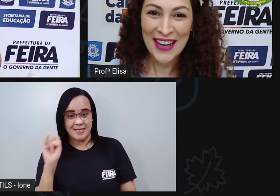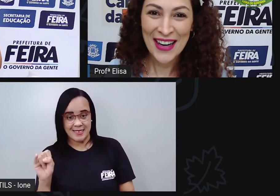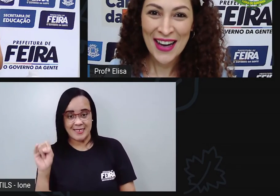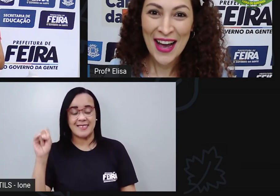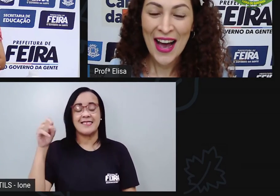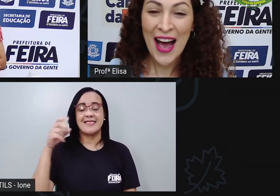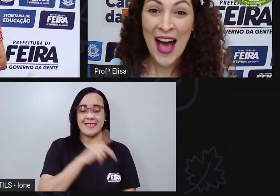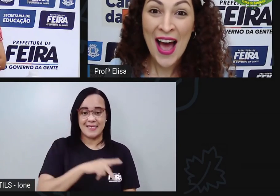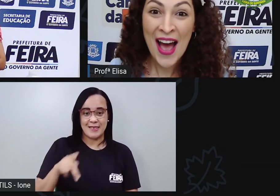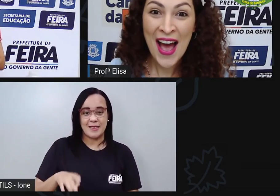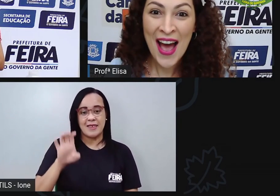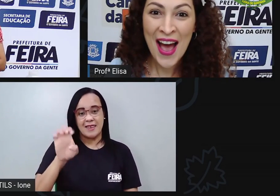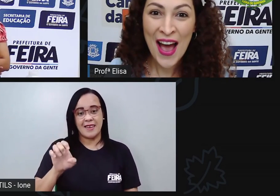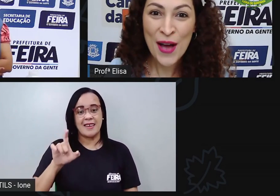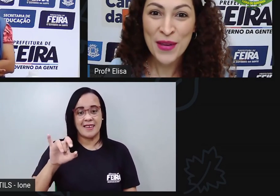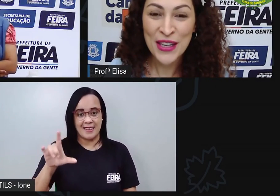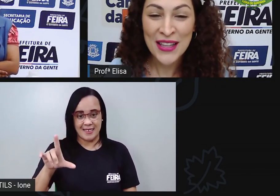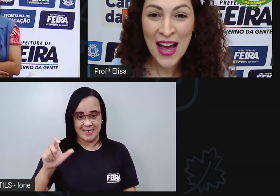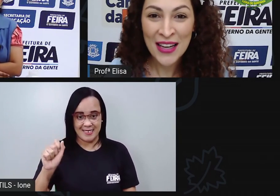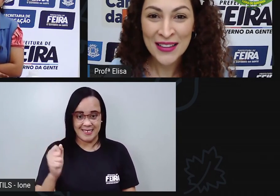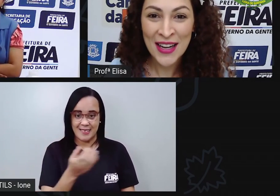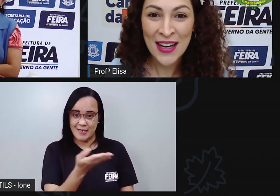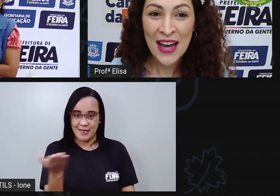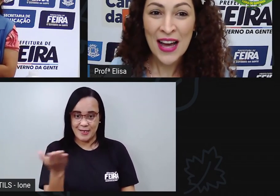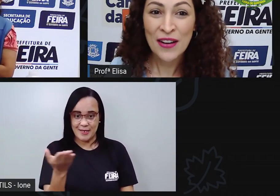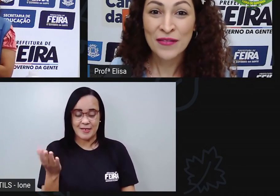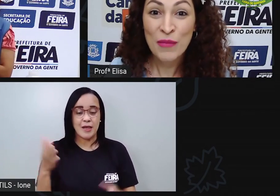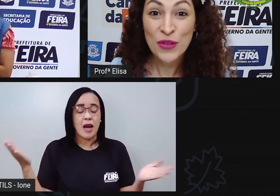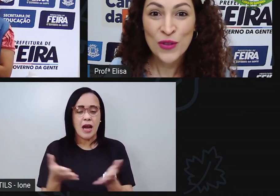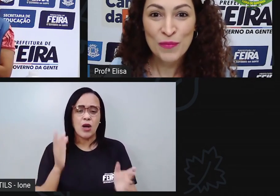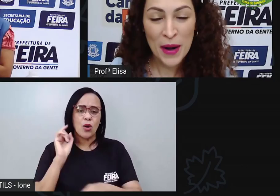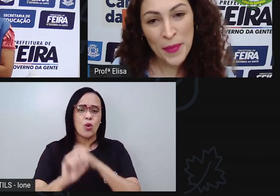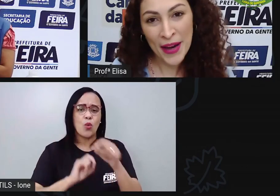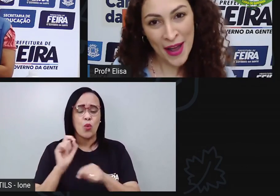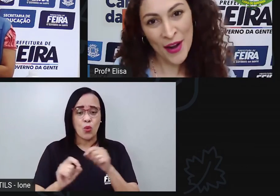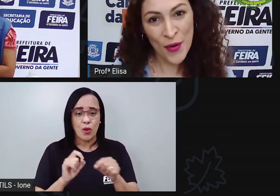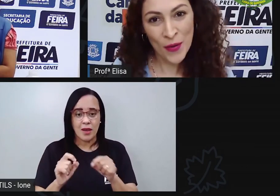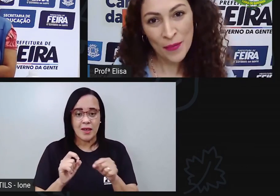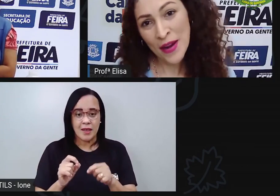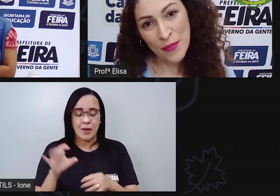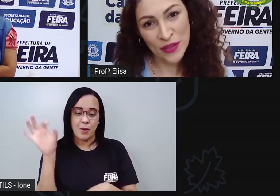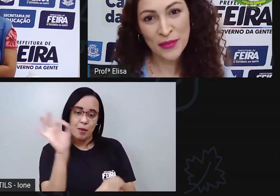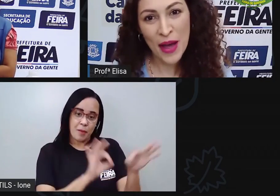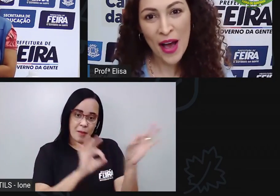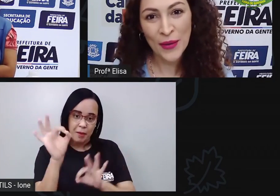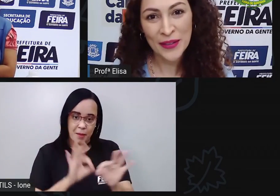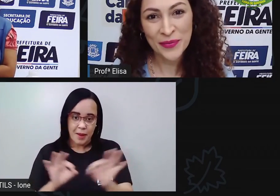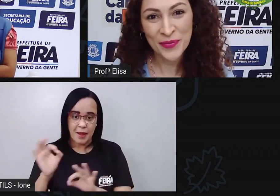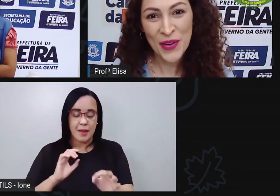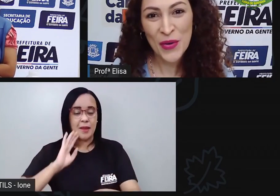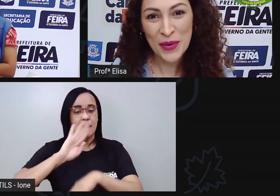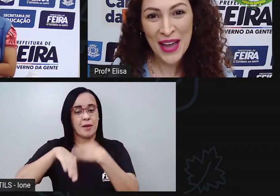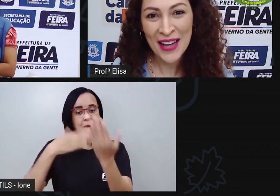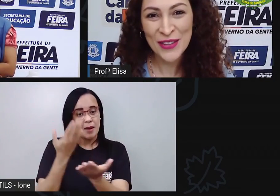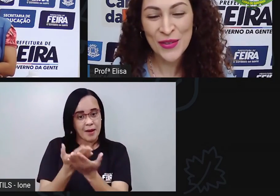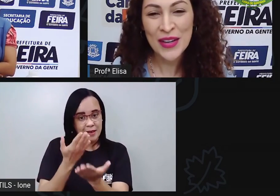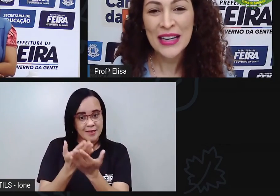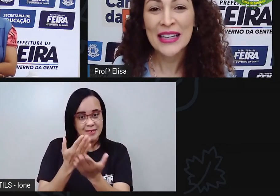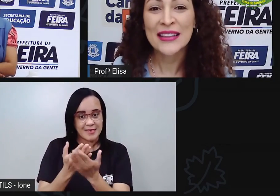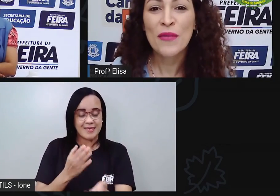para Elisa meninada vamos nos preparar agora para a próxima aula